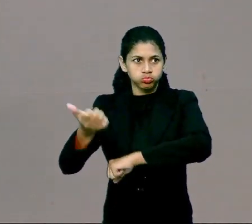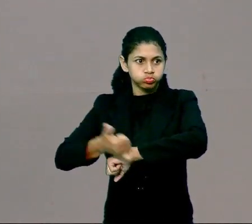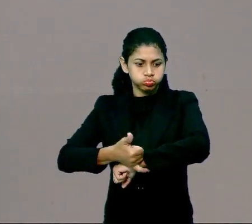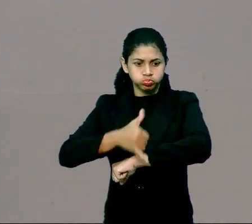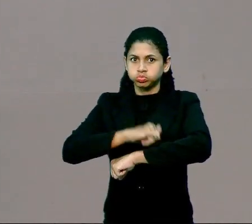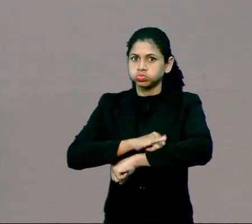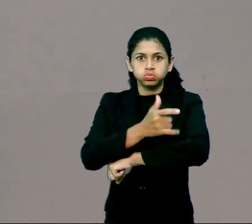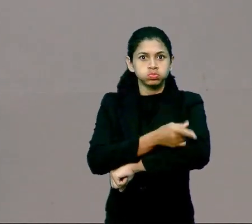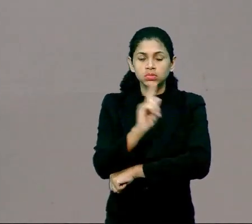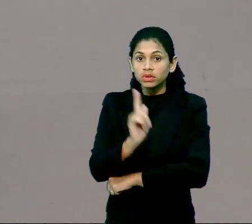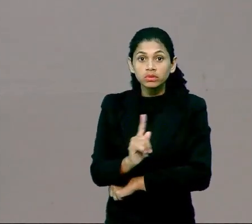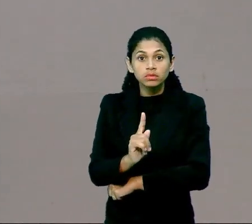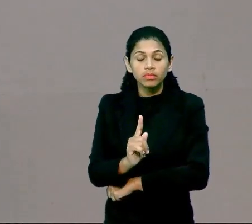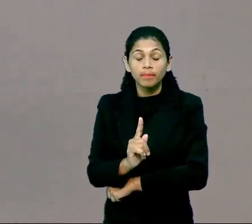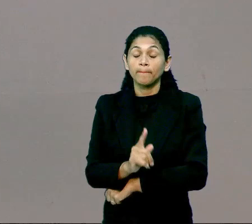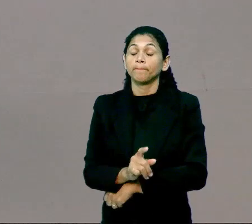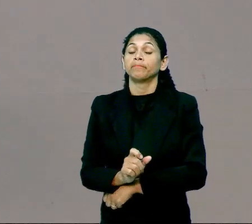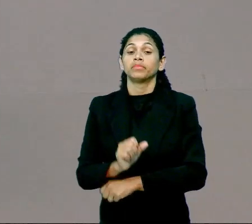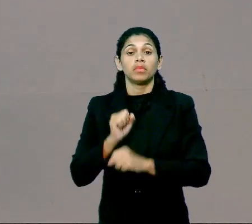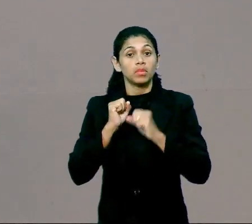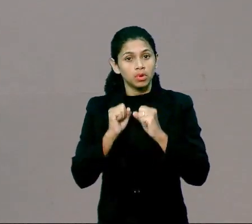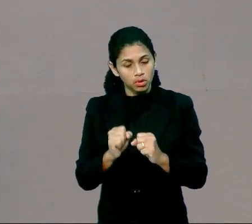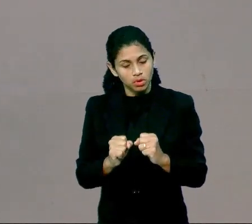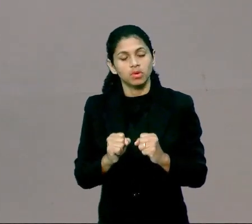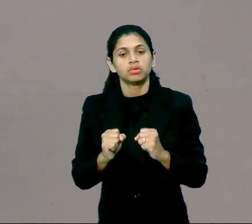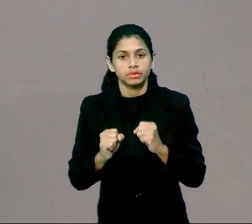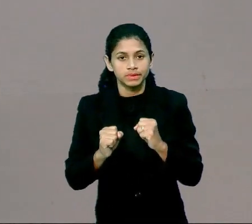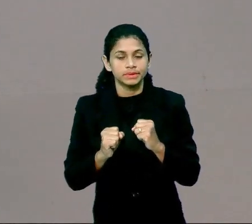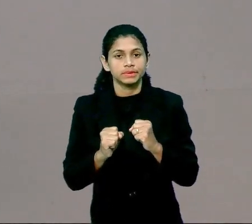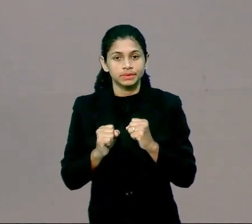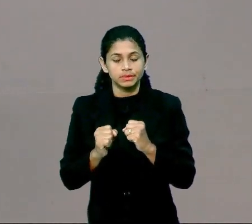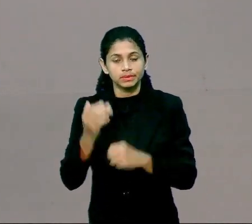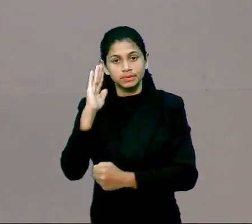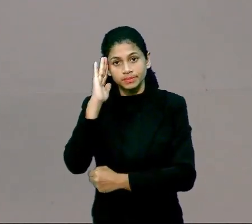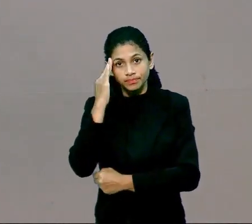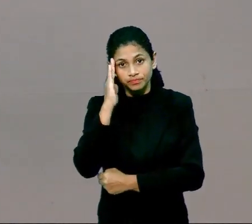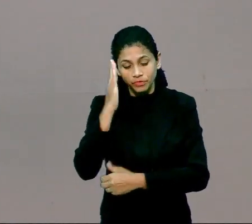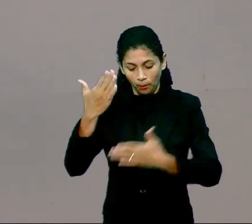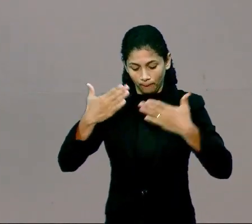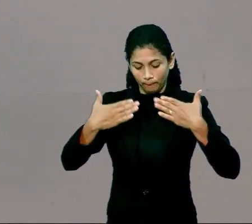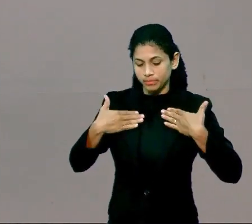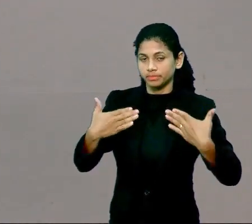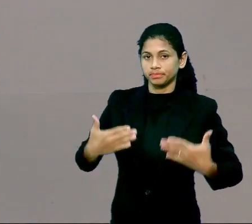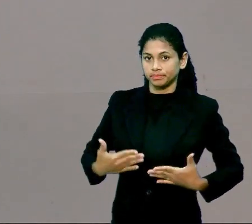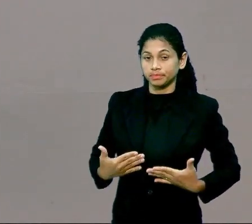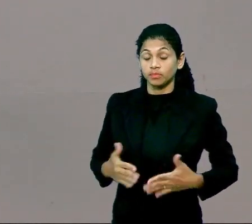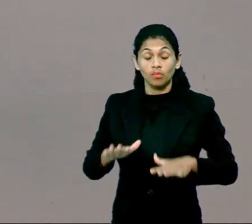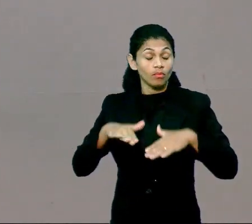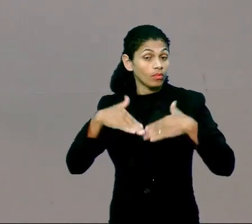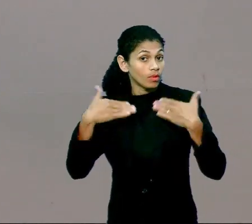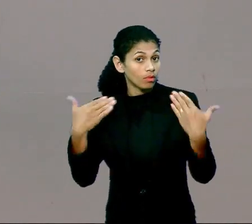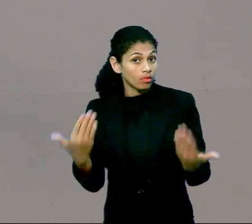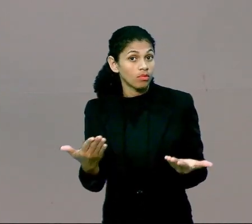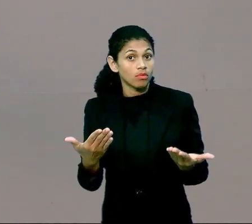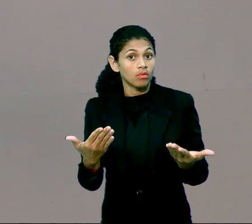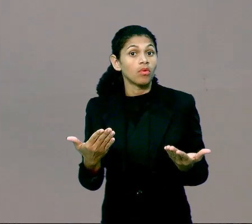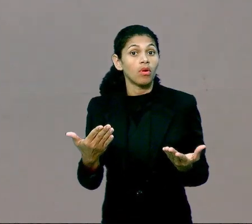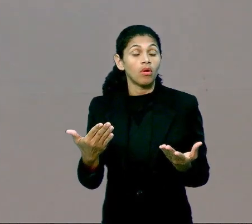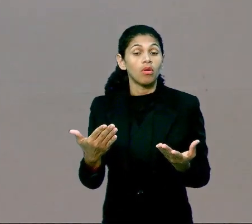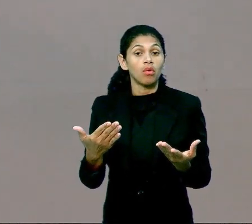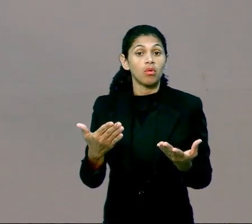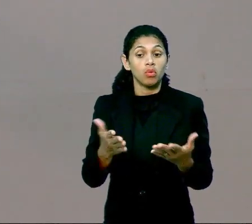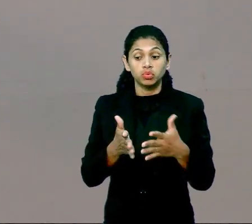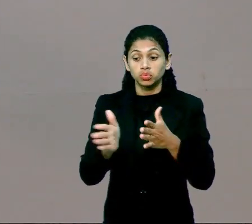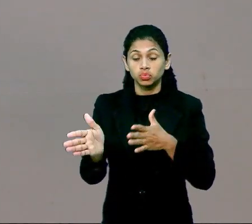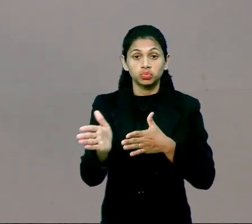a execução de determinada prática. A gente já entendeu essa parte corporal, a gente entendeu quais seriam os direcionamentos. Se você não